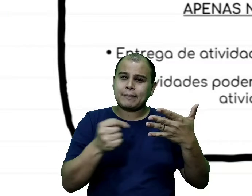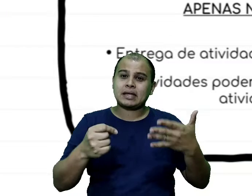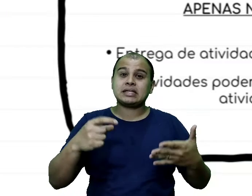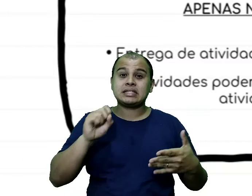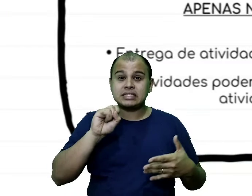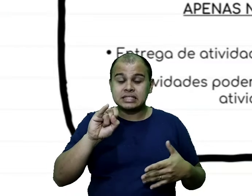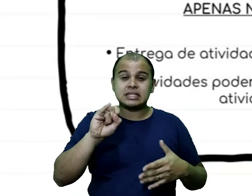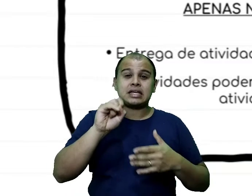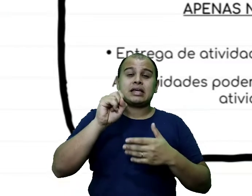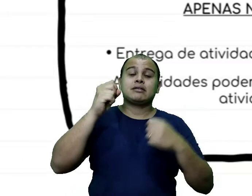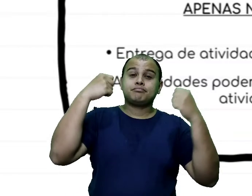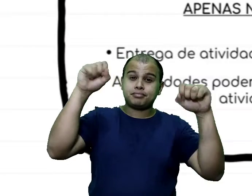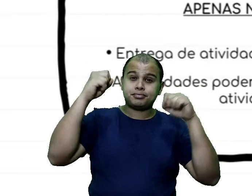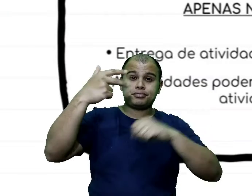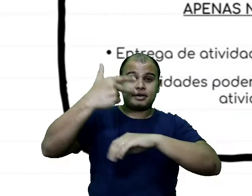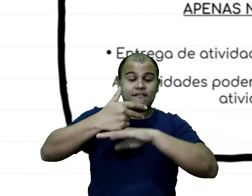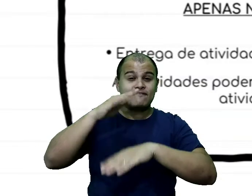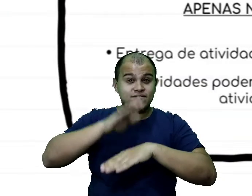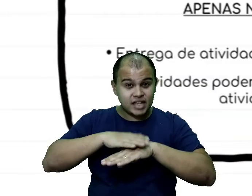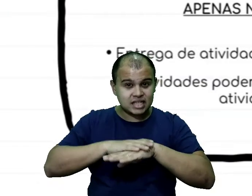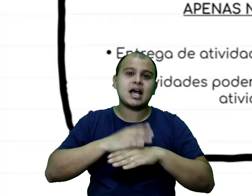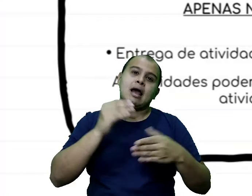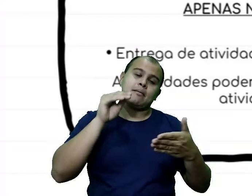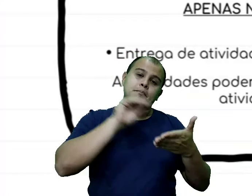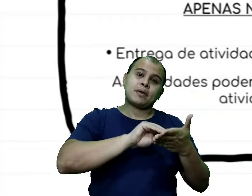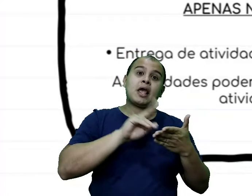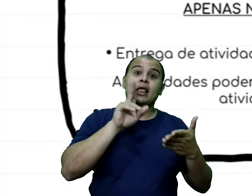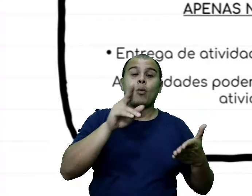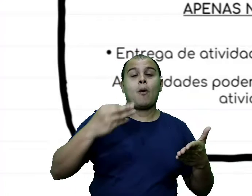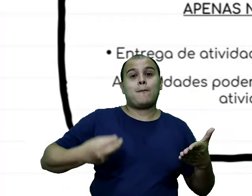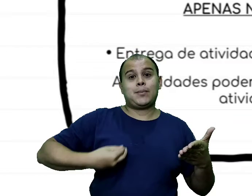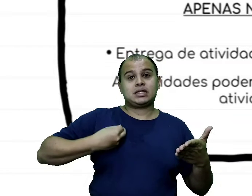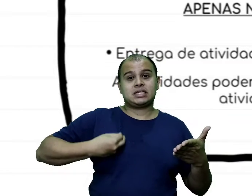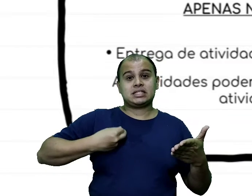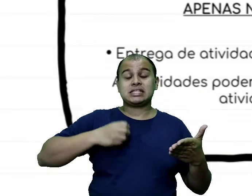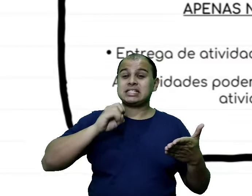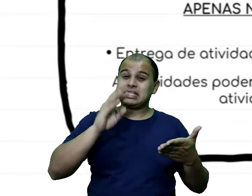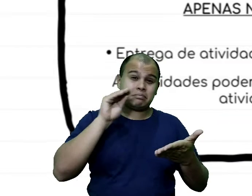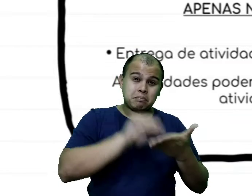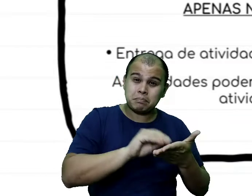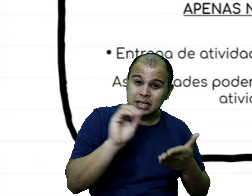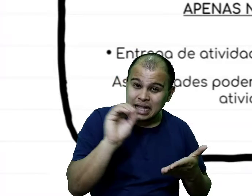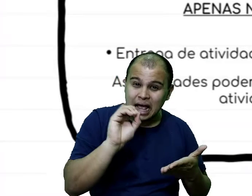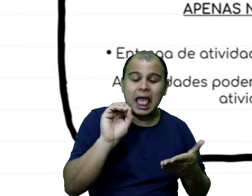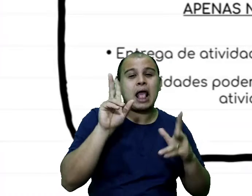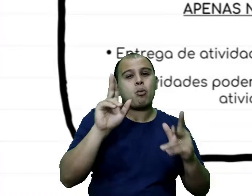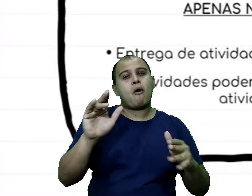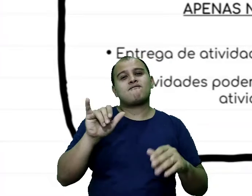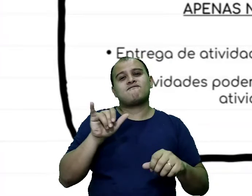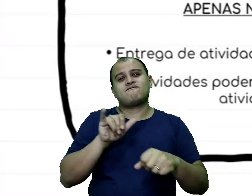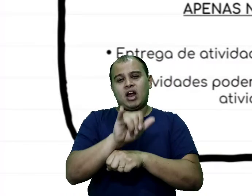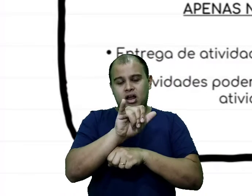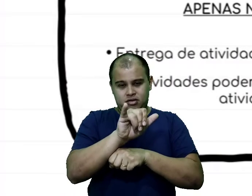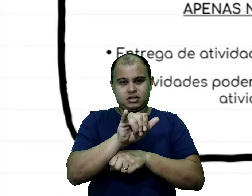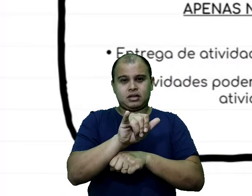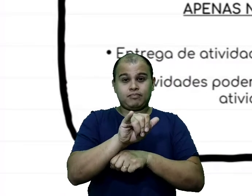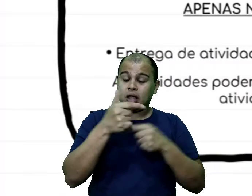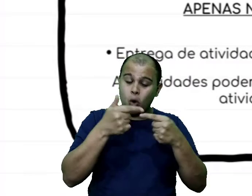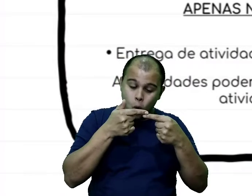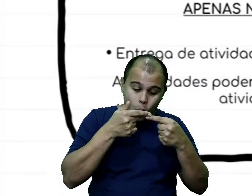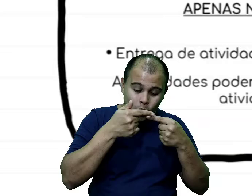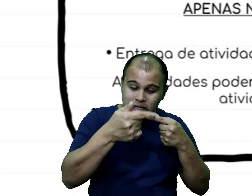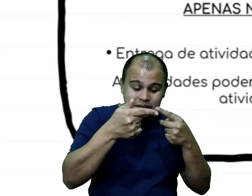E lá elas anotam com caneta. Então, a gente espera uma semana para anotar essa participação de vocês, essa entrega